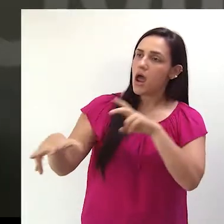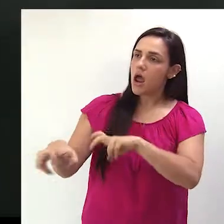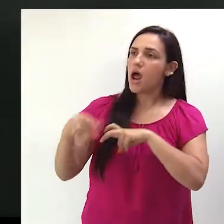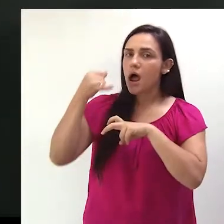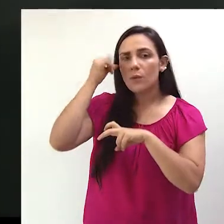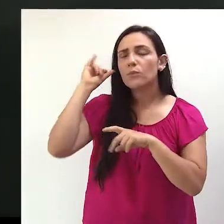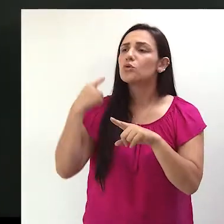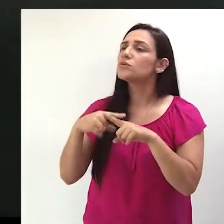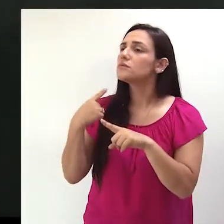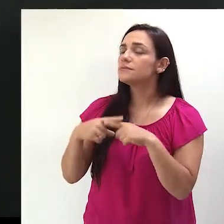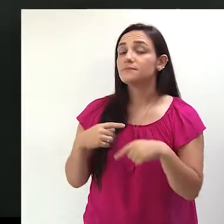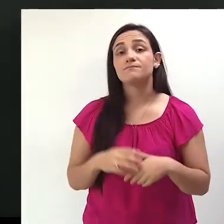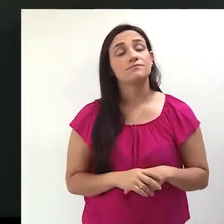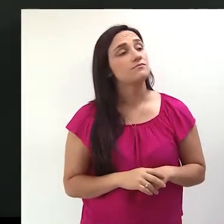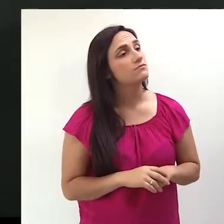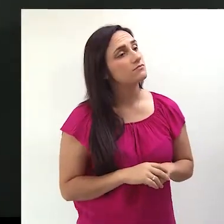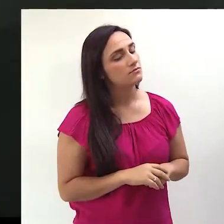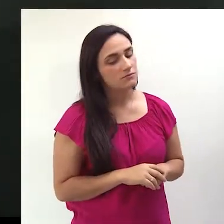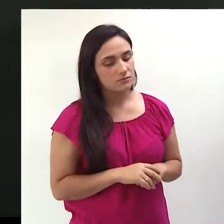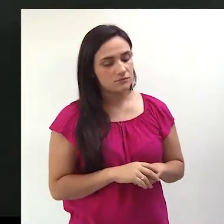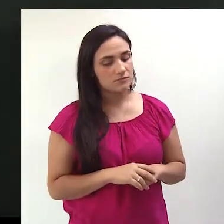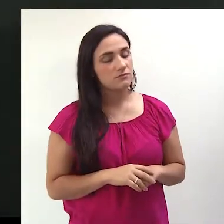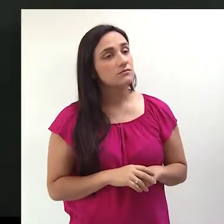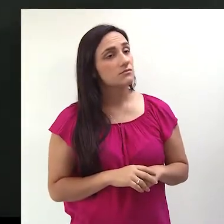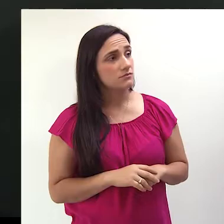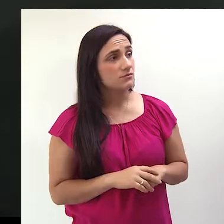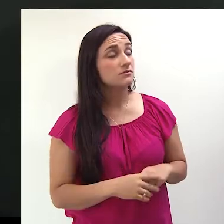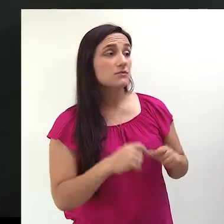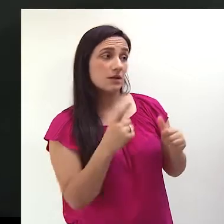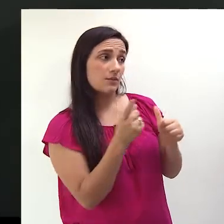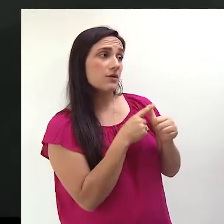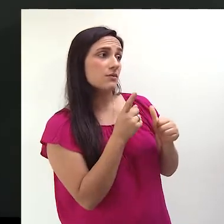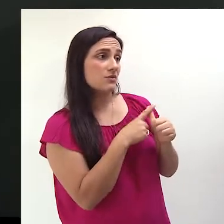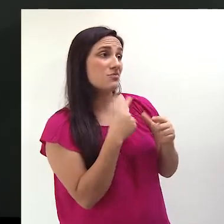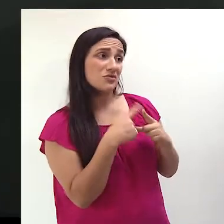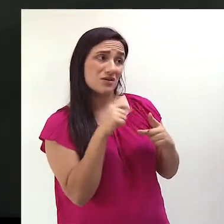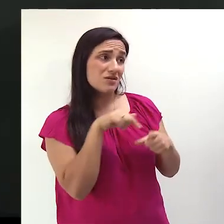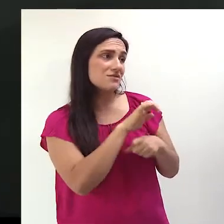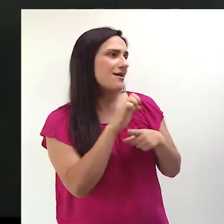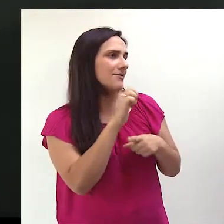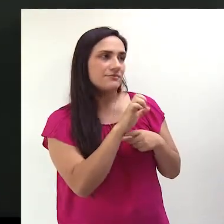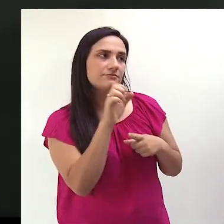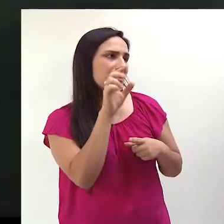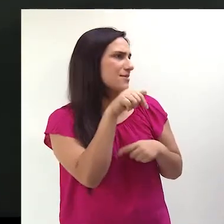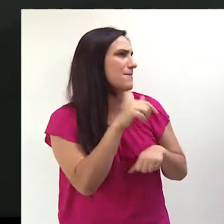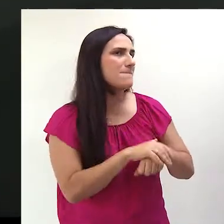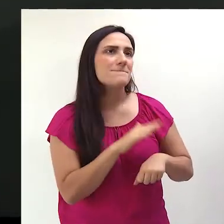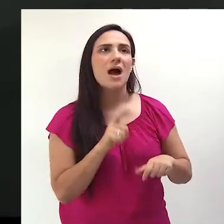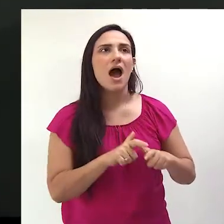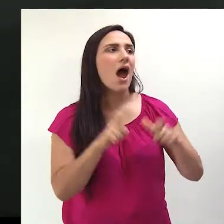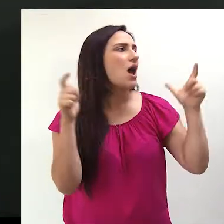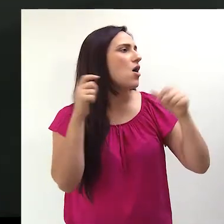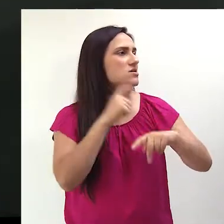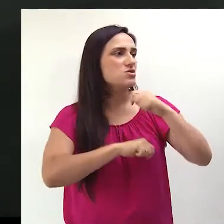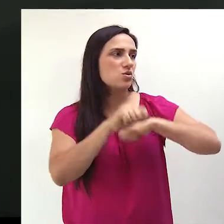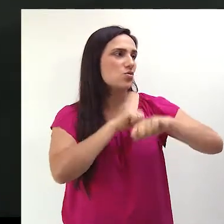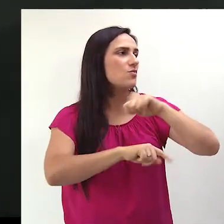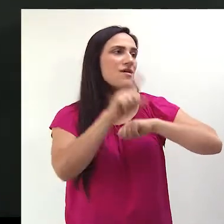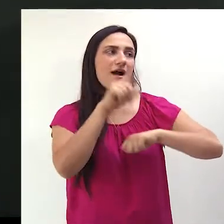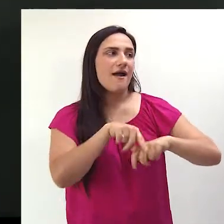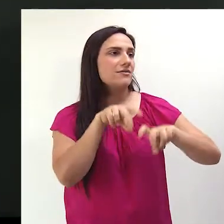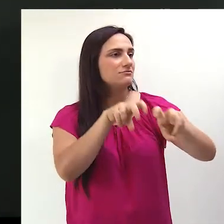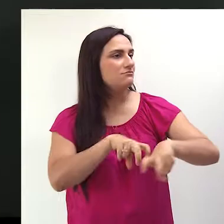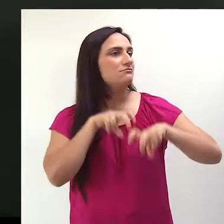abigeato? Então, primeiro porque o nosso estado é essencialmente agro. Então, embora a Polícia